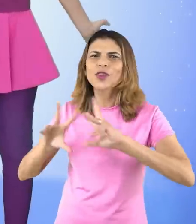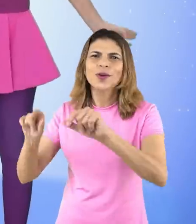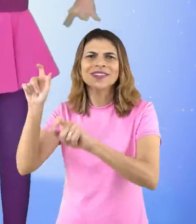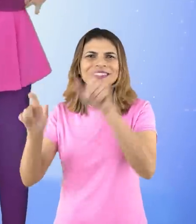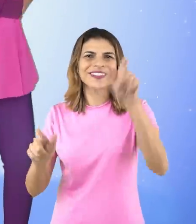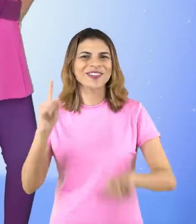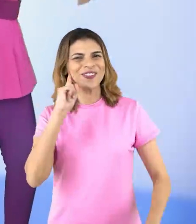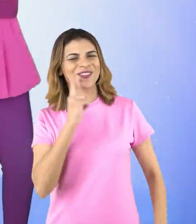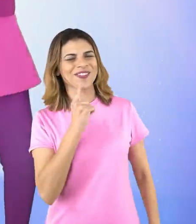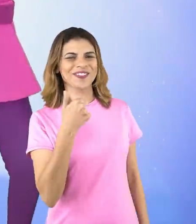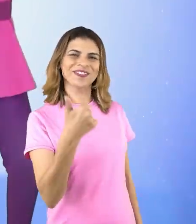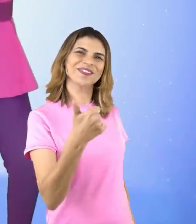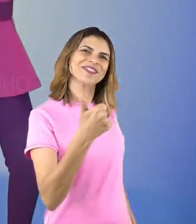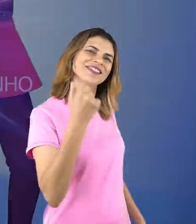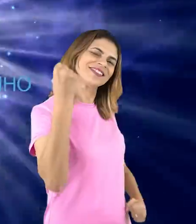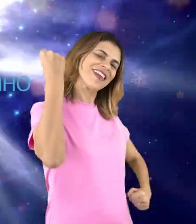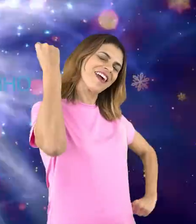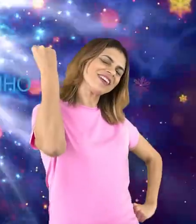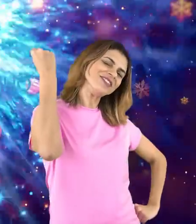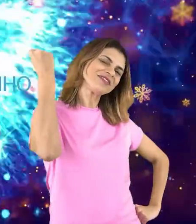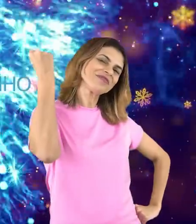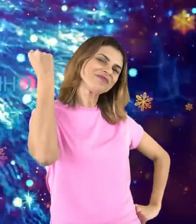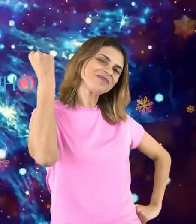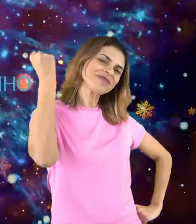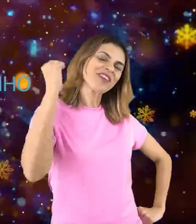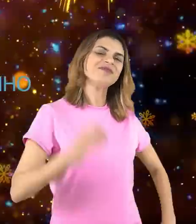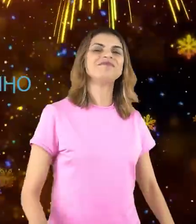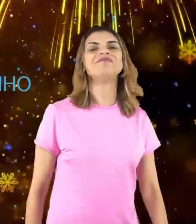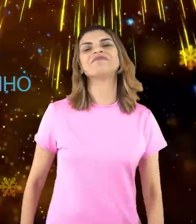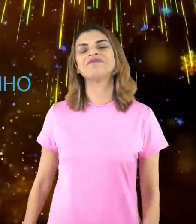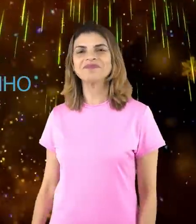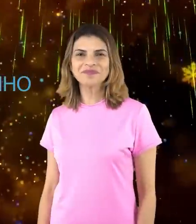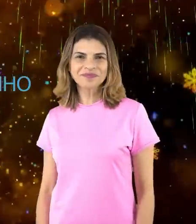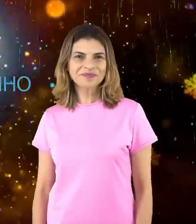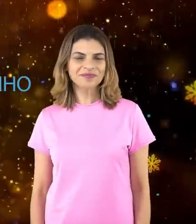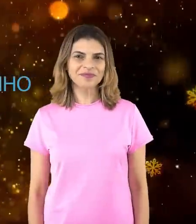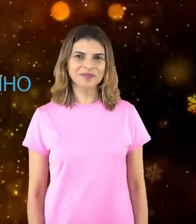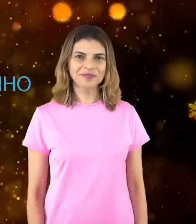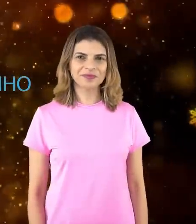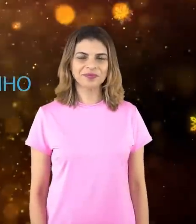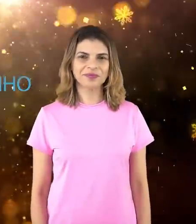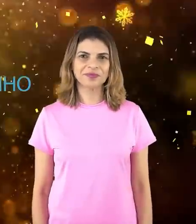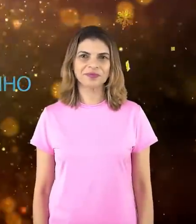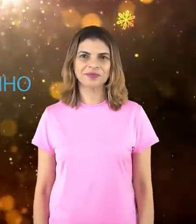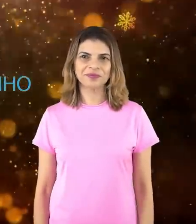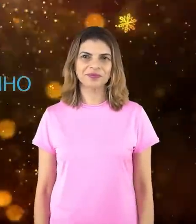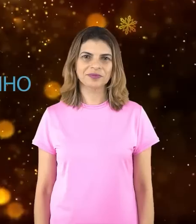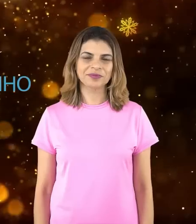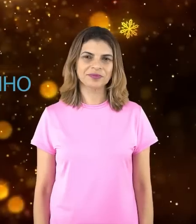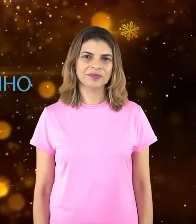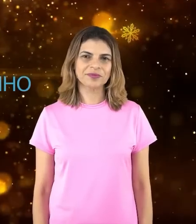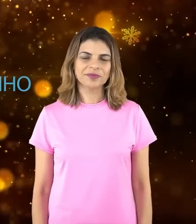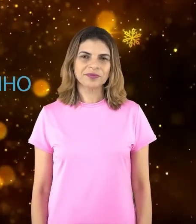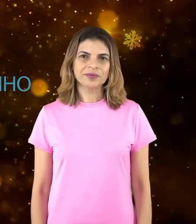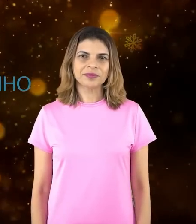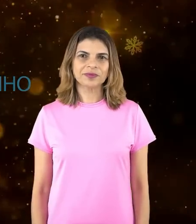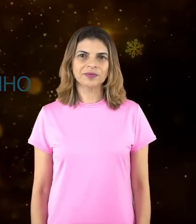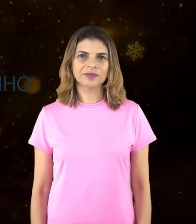para seus amigos e amigas aqui você pode viver o seu sonho